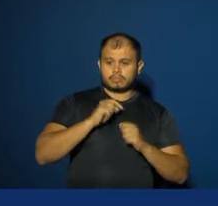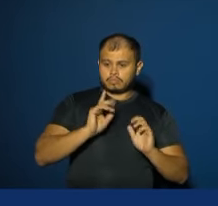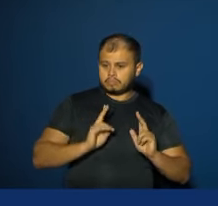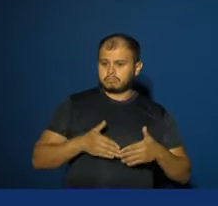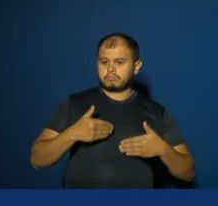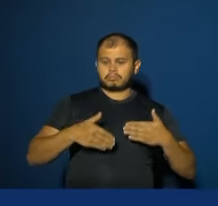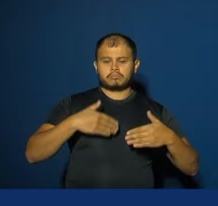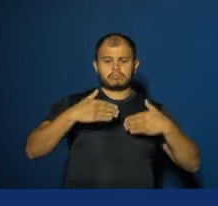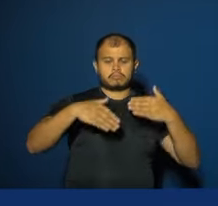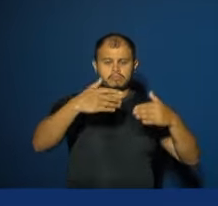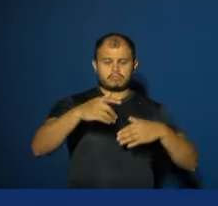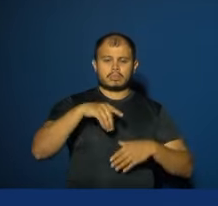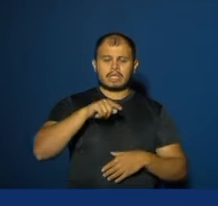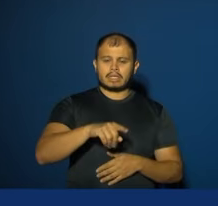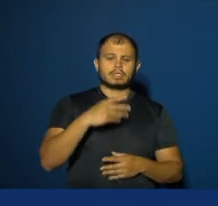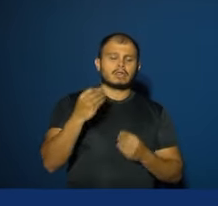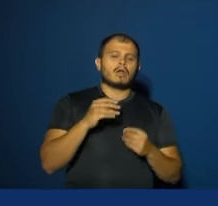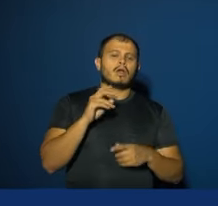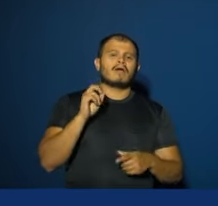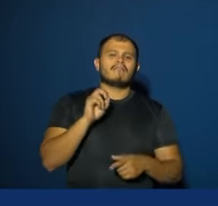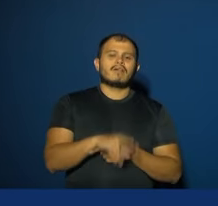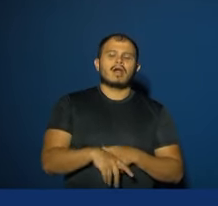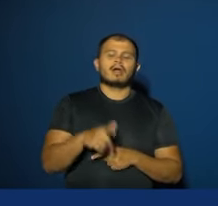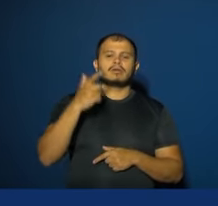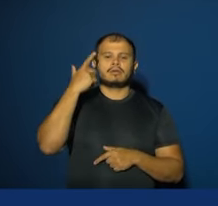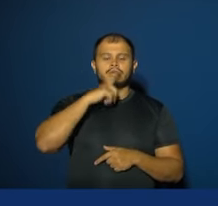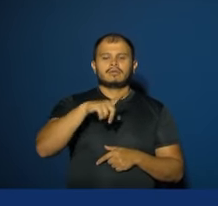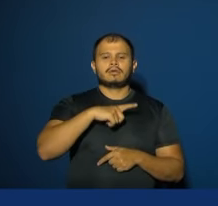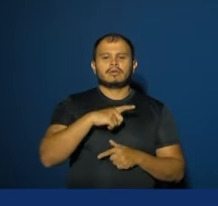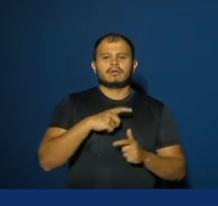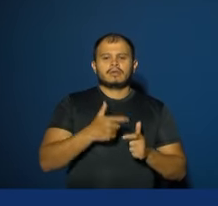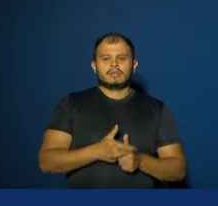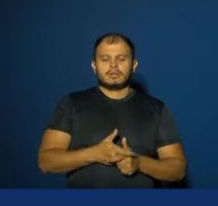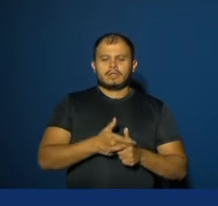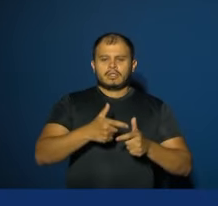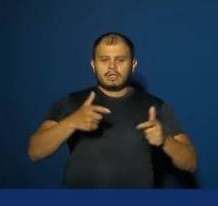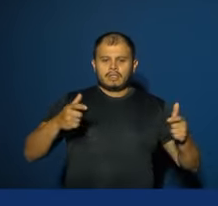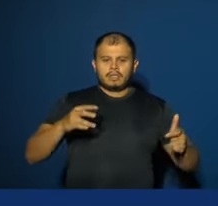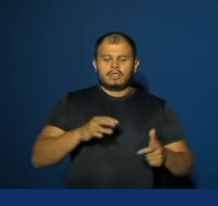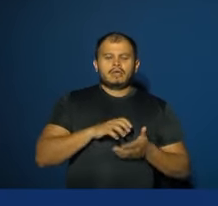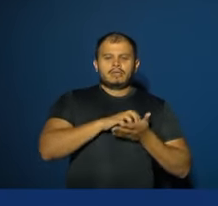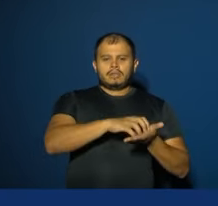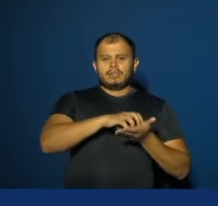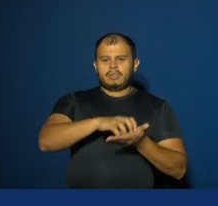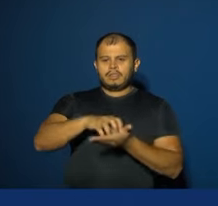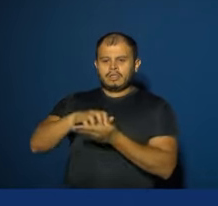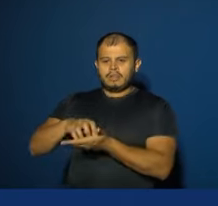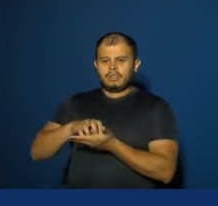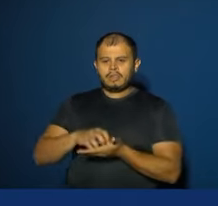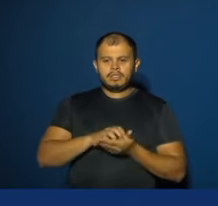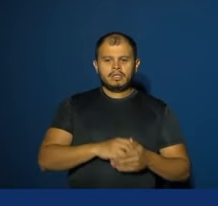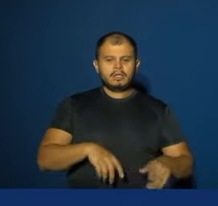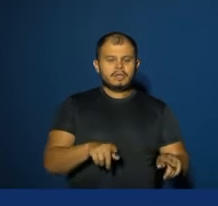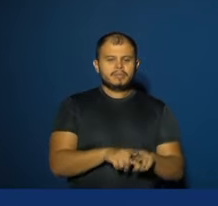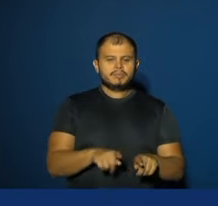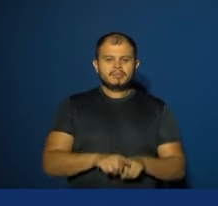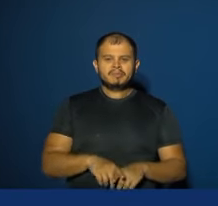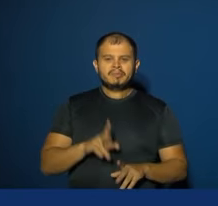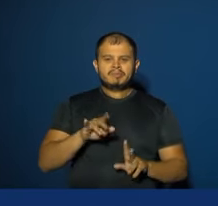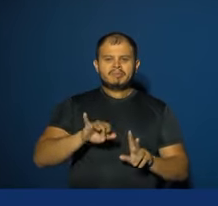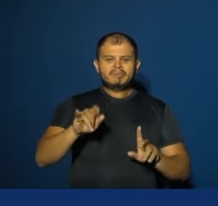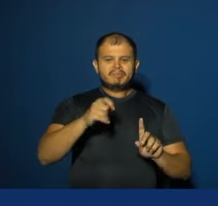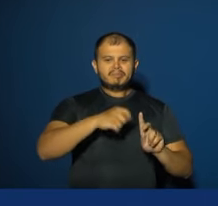né Essa essa vaga de de investimentos também no setor de de Transportes e preparando para isso aliás nestes próximos próximos